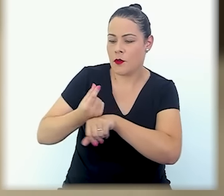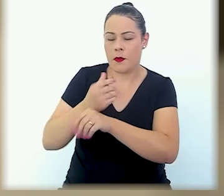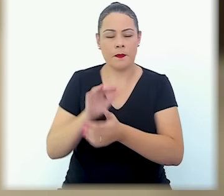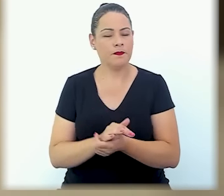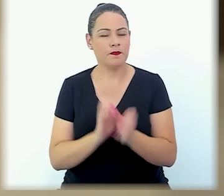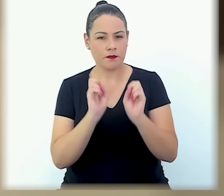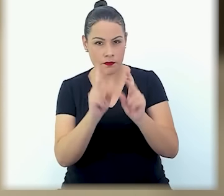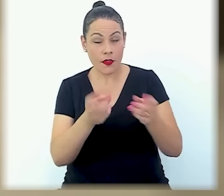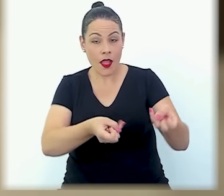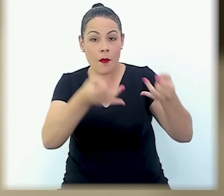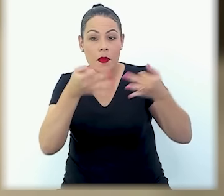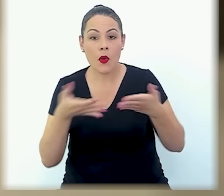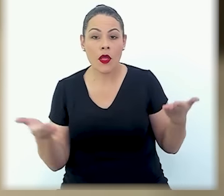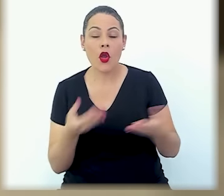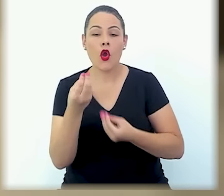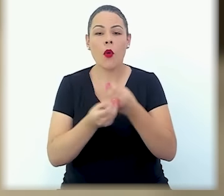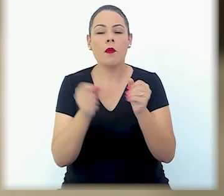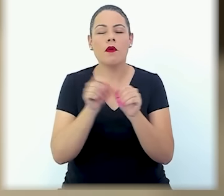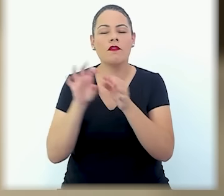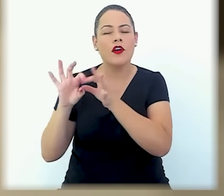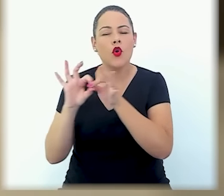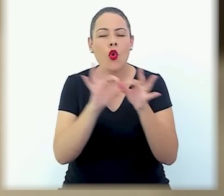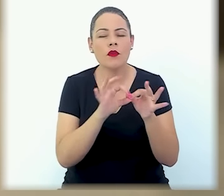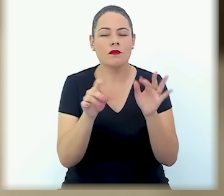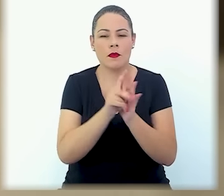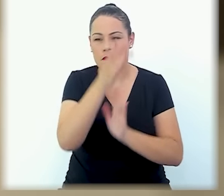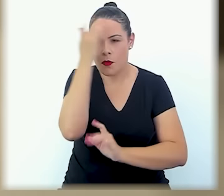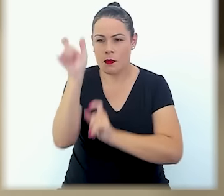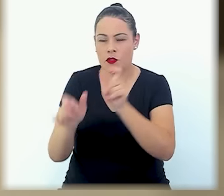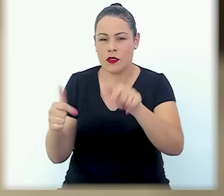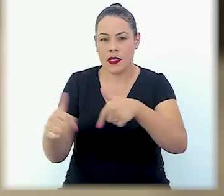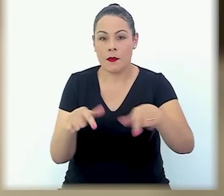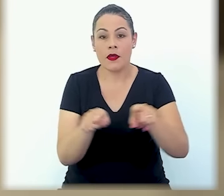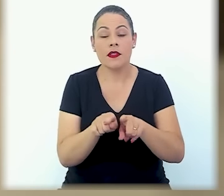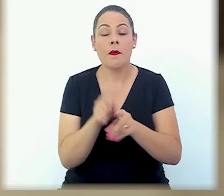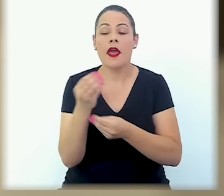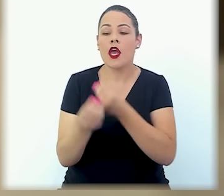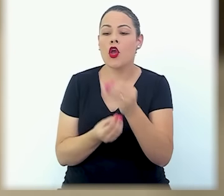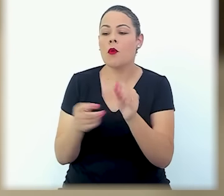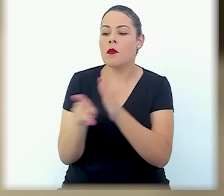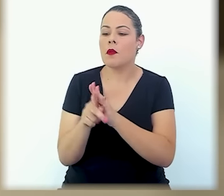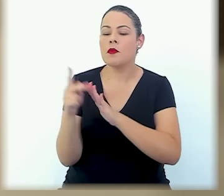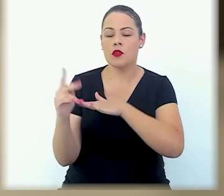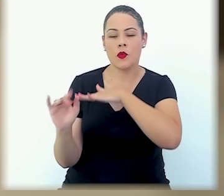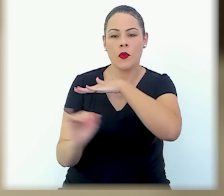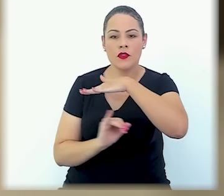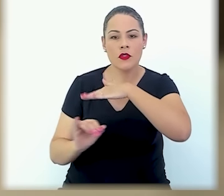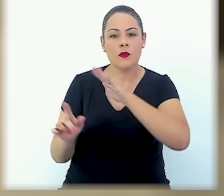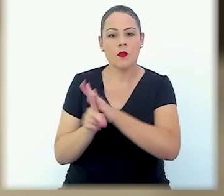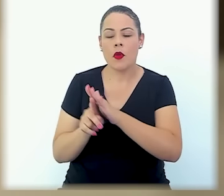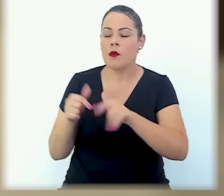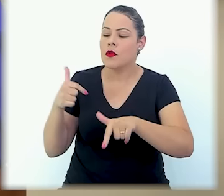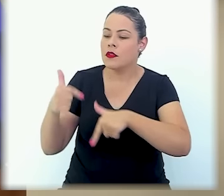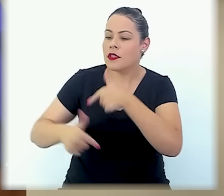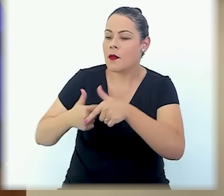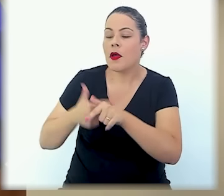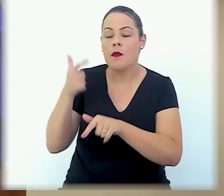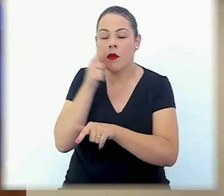também qual que é o panorama hoje dos trabalhos dos catadores e como que a ANCAT atua para buscar os direitos dessa população. Boa.